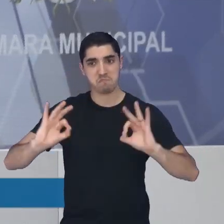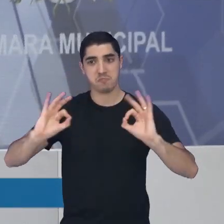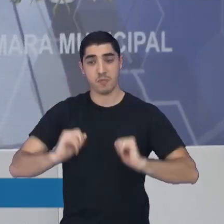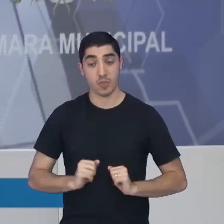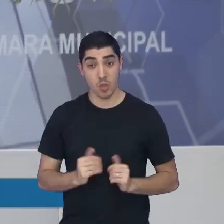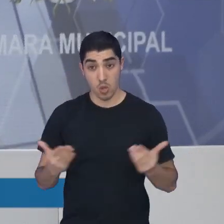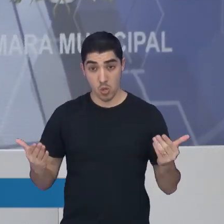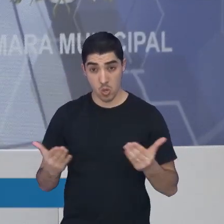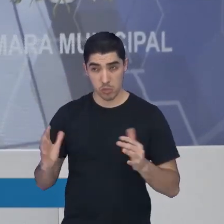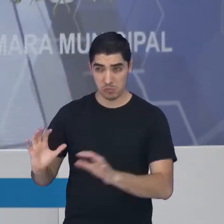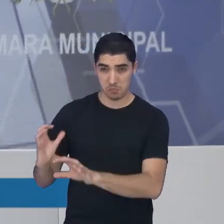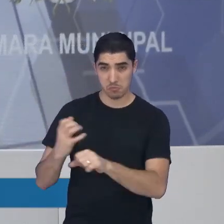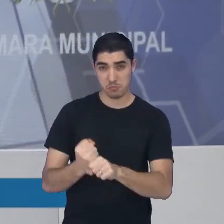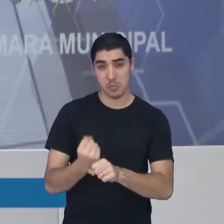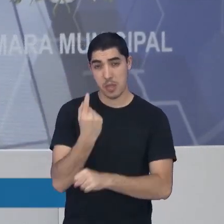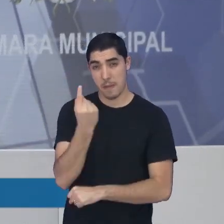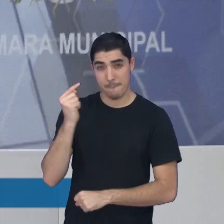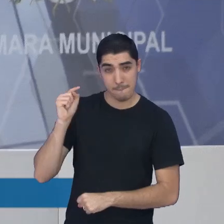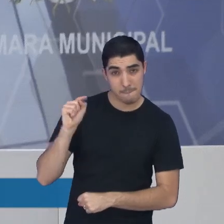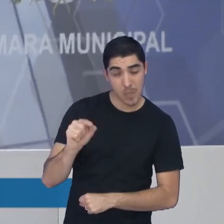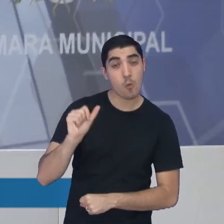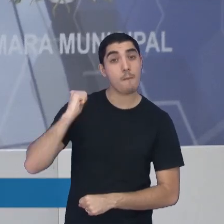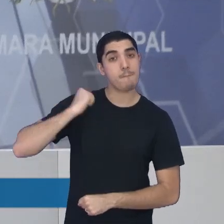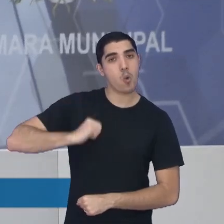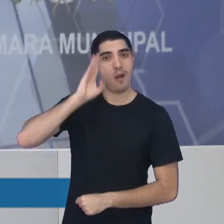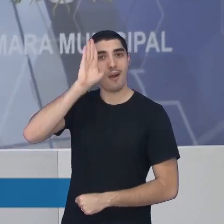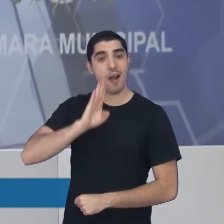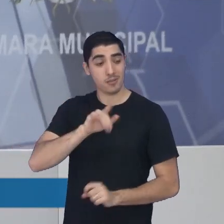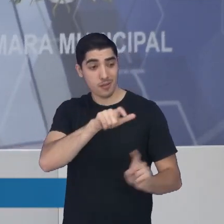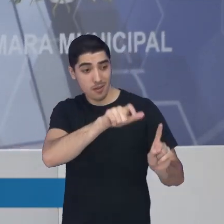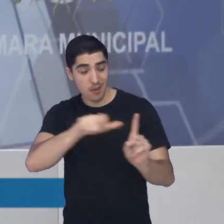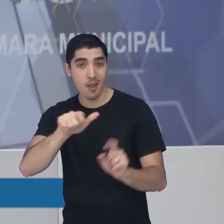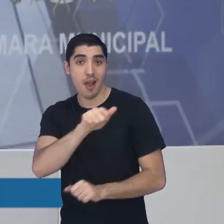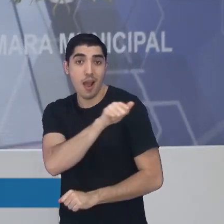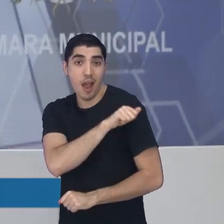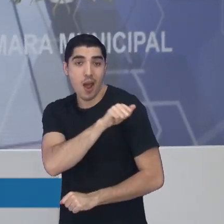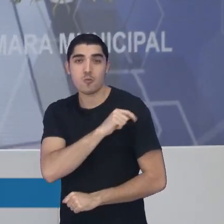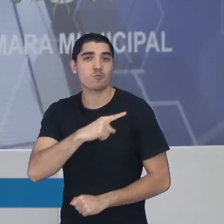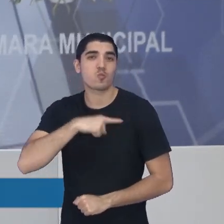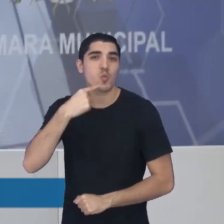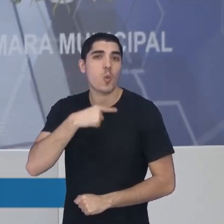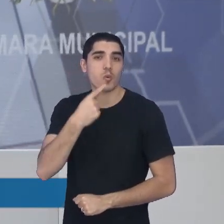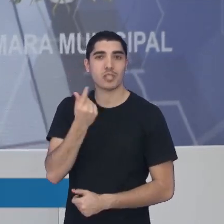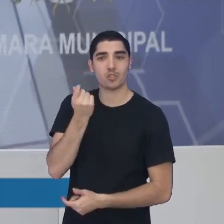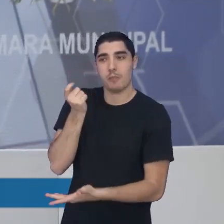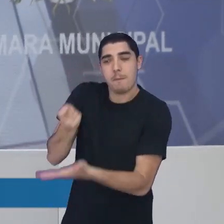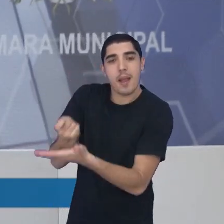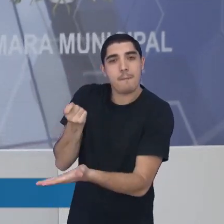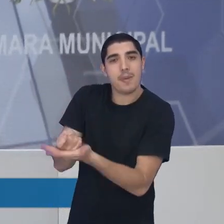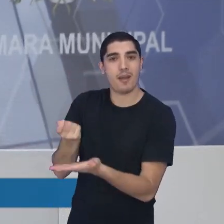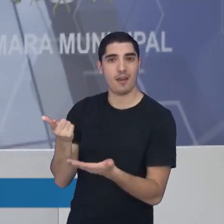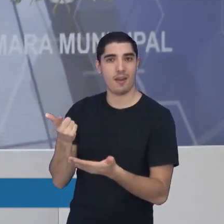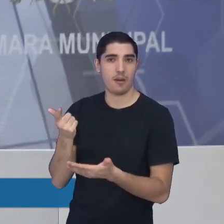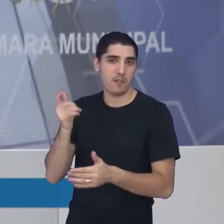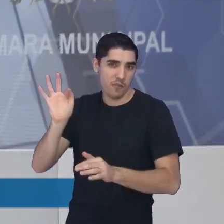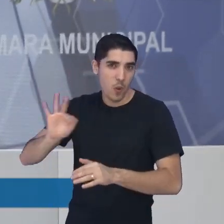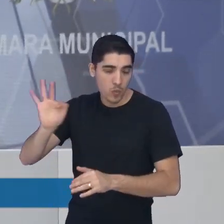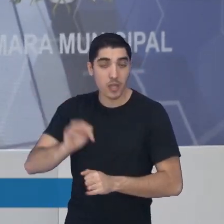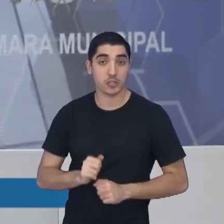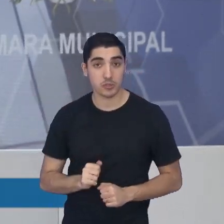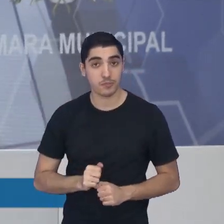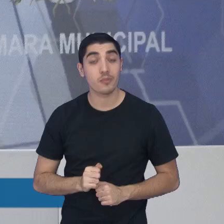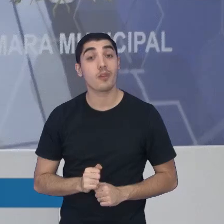mais de 1.000 bolsas de estudo para estudantes que são hipossuficientes financeiramente. E